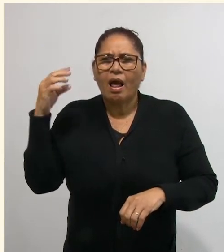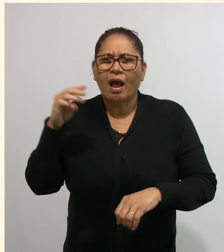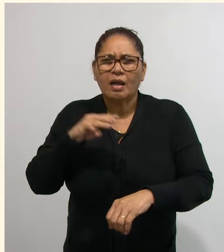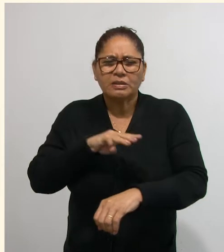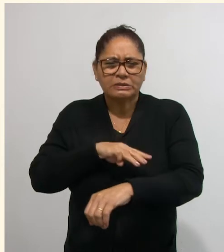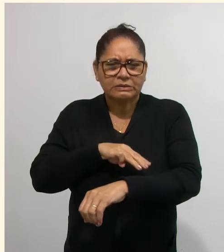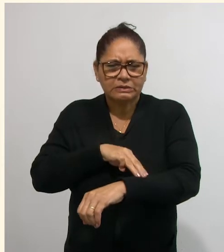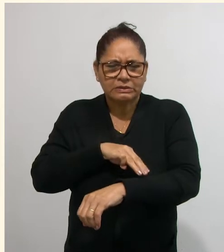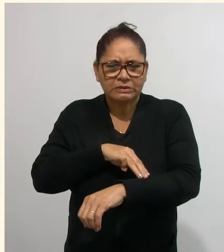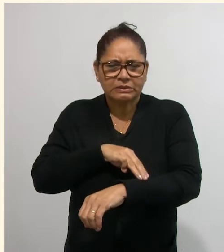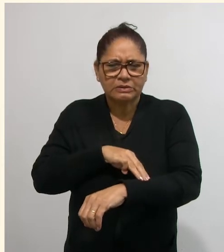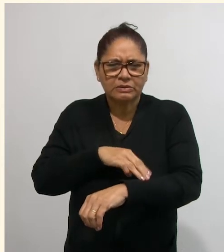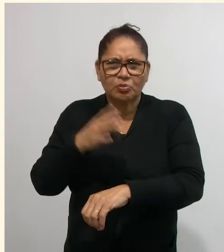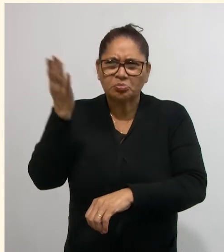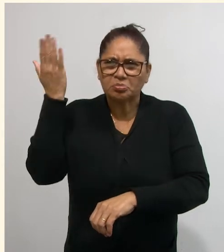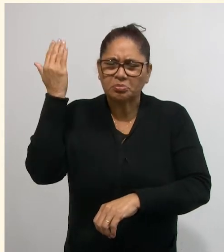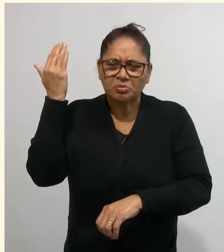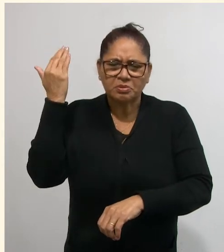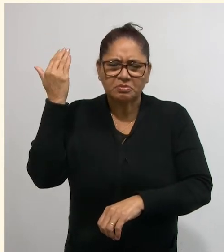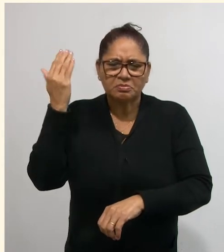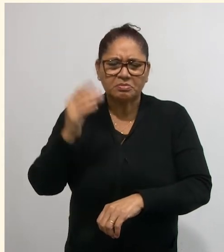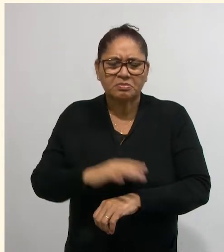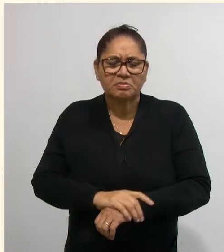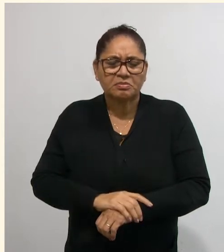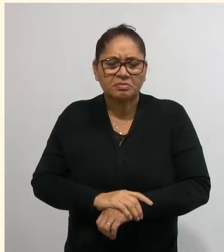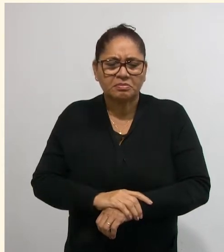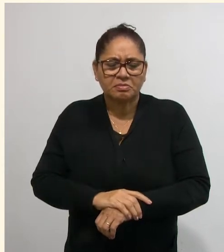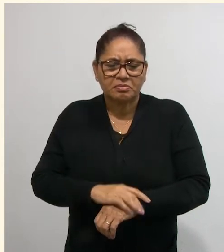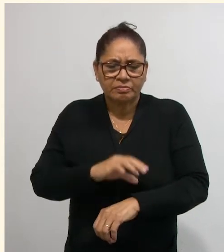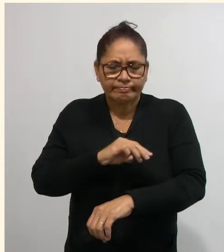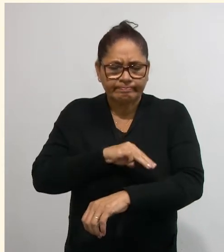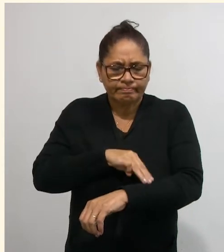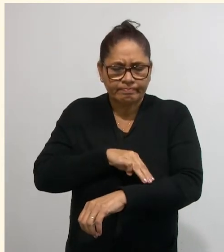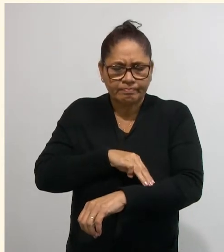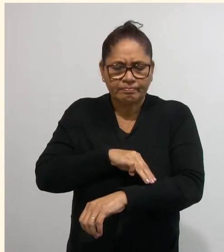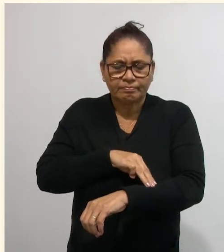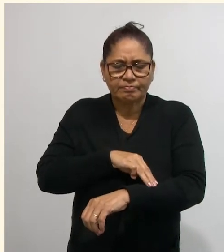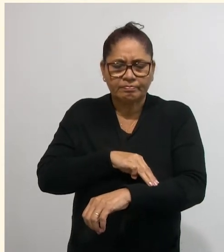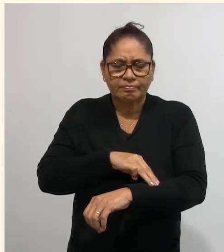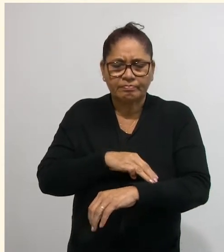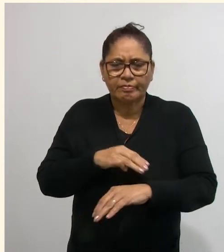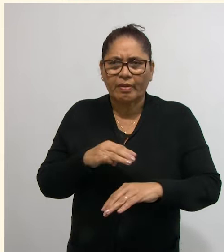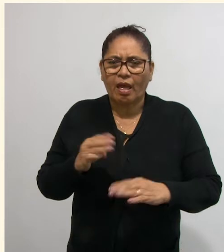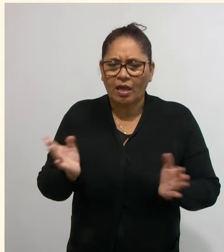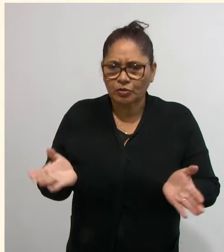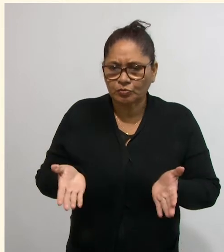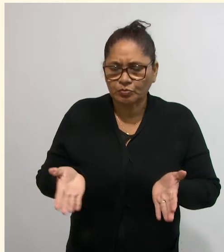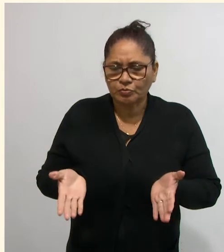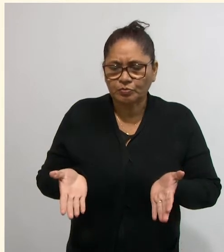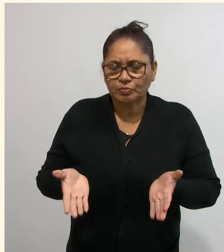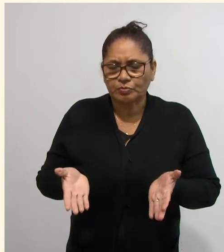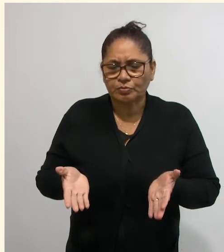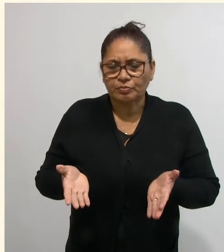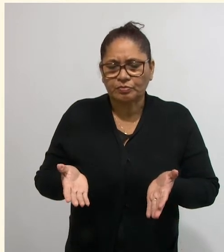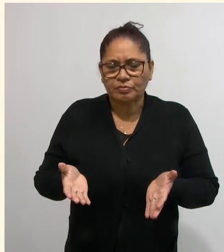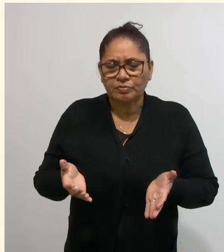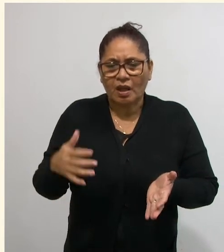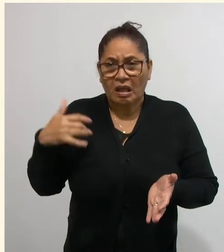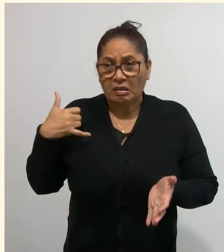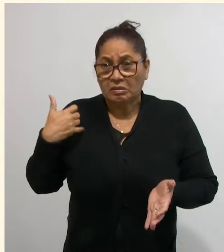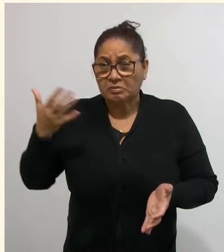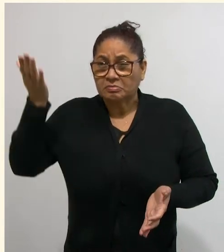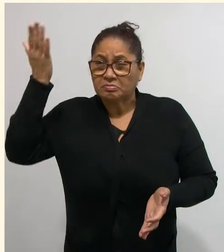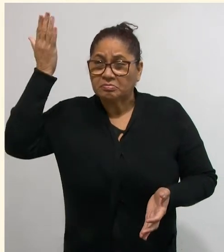Idade Antiga, e a Idade Média e a Idade Moderna. Então, na Idade Antiga,